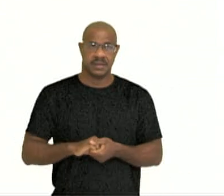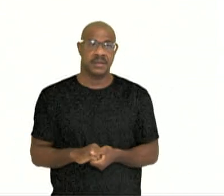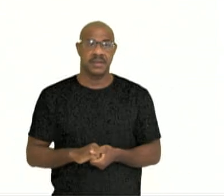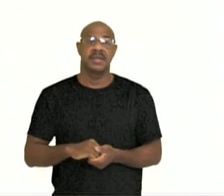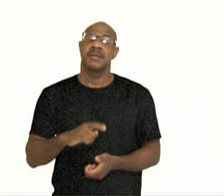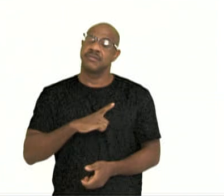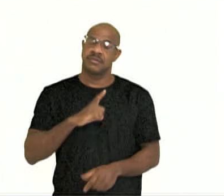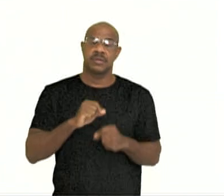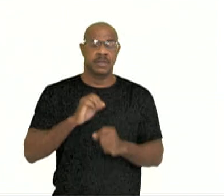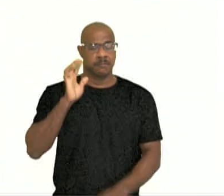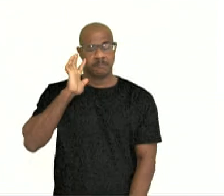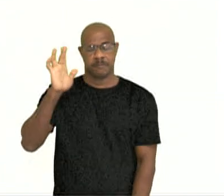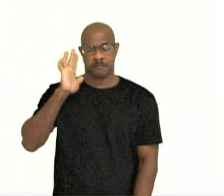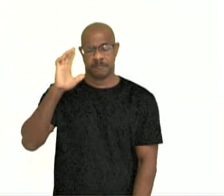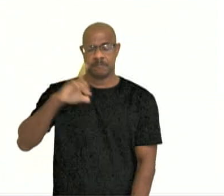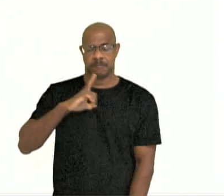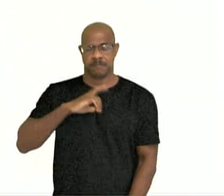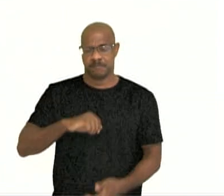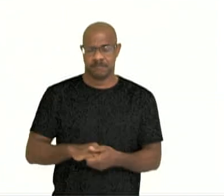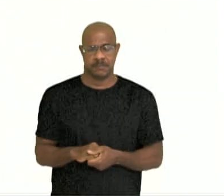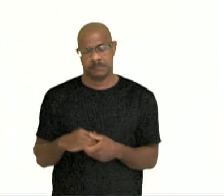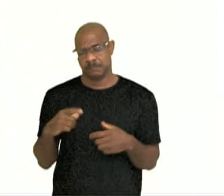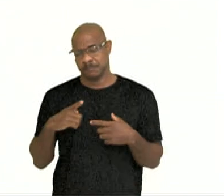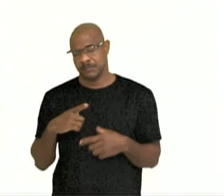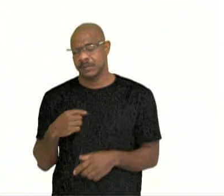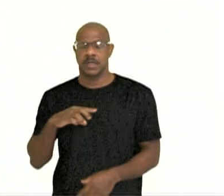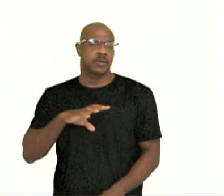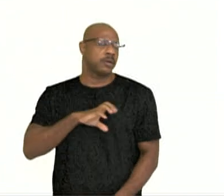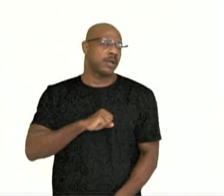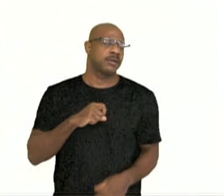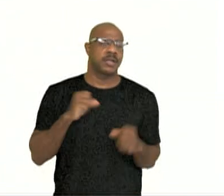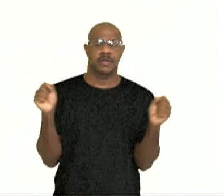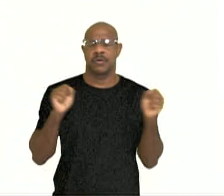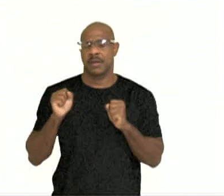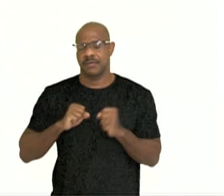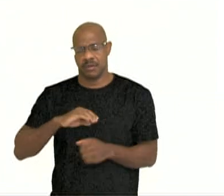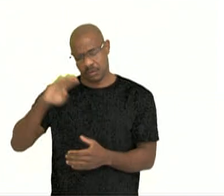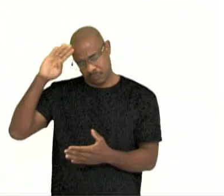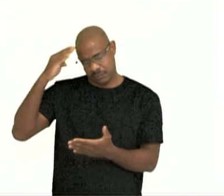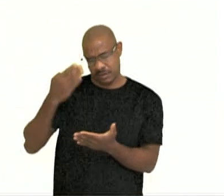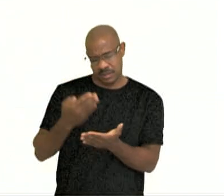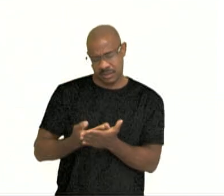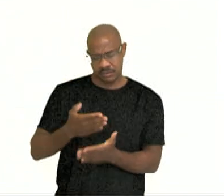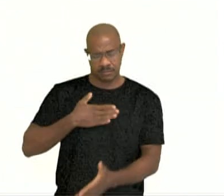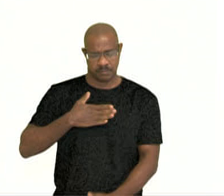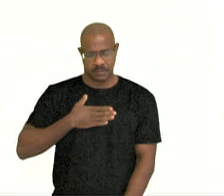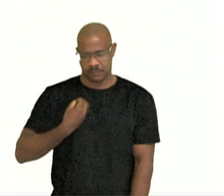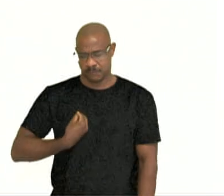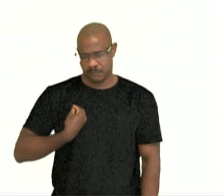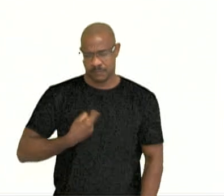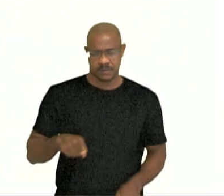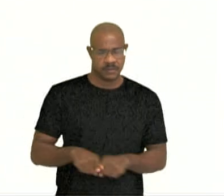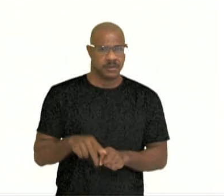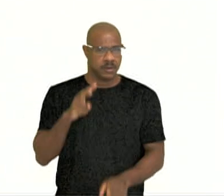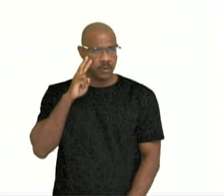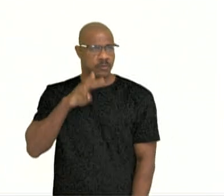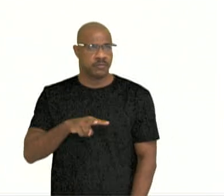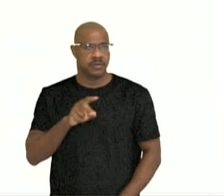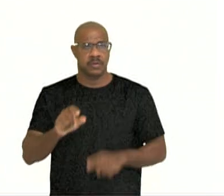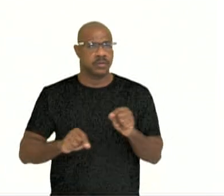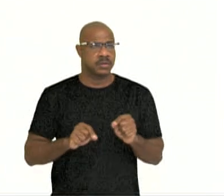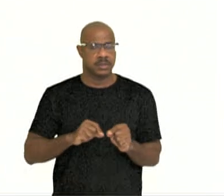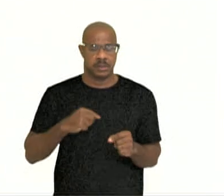era fantasia, folgava ser adorado, confiei em meu estado, e não vi que